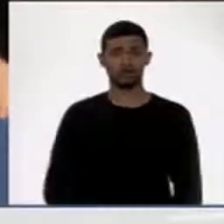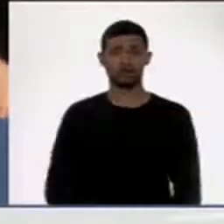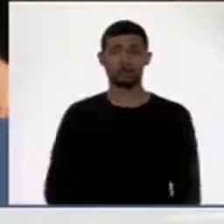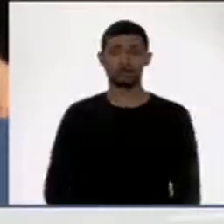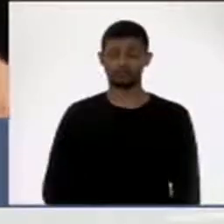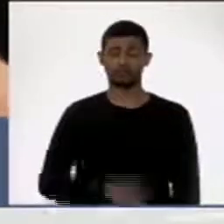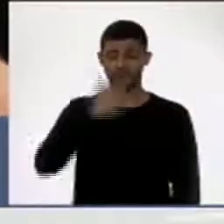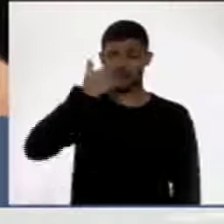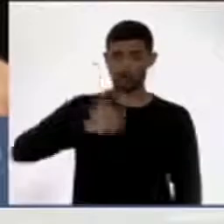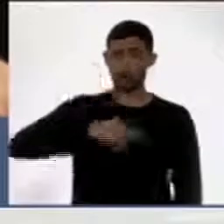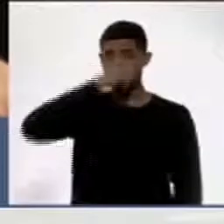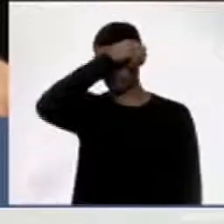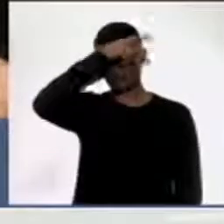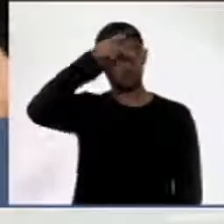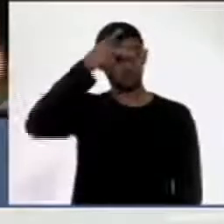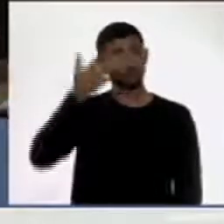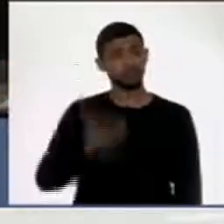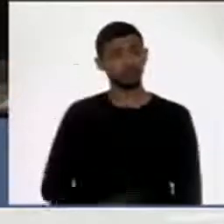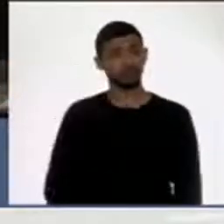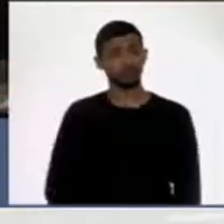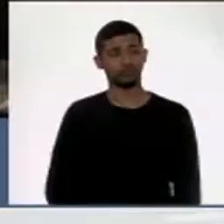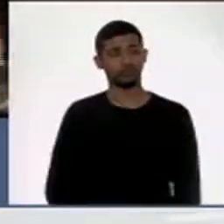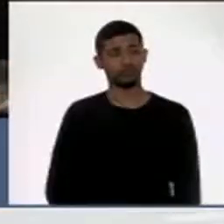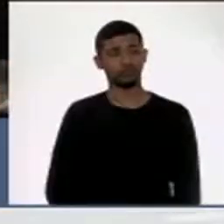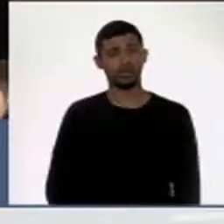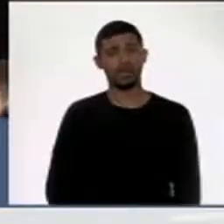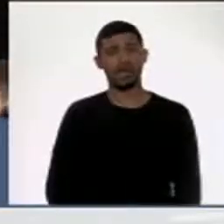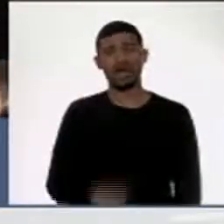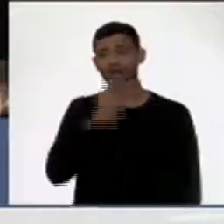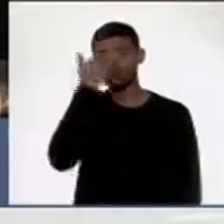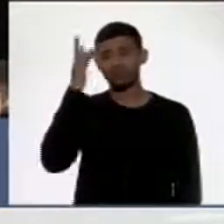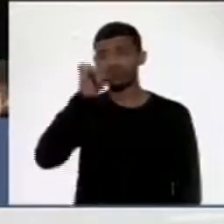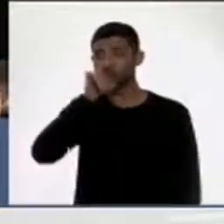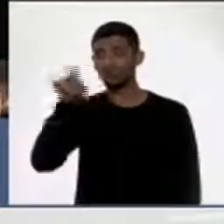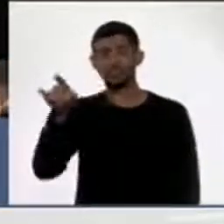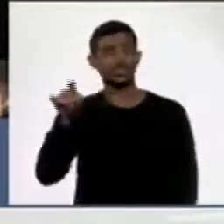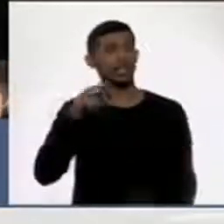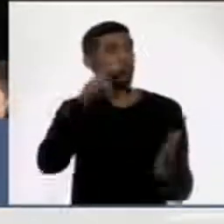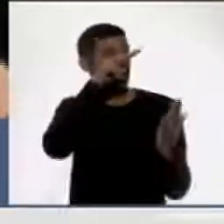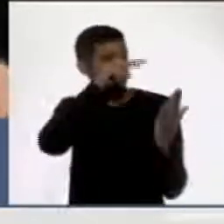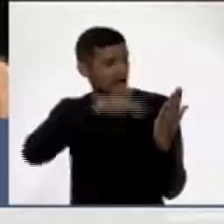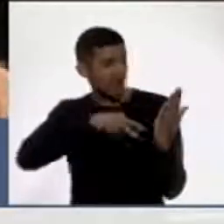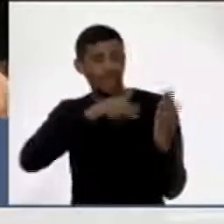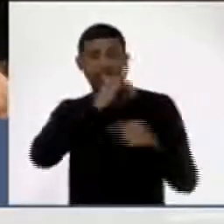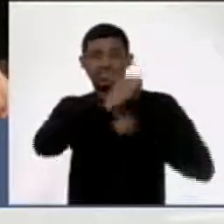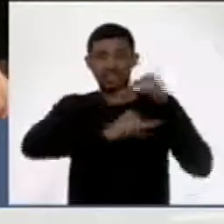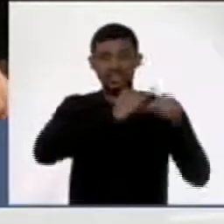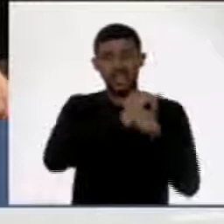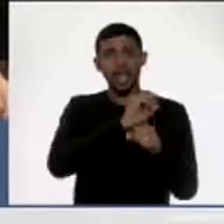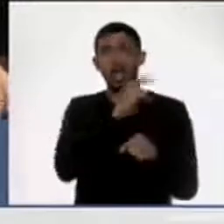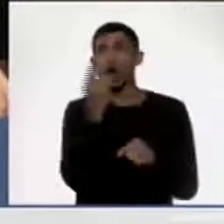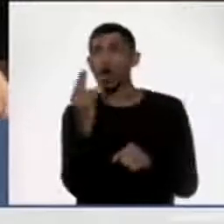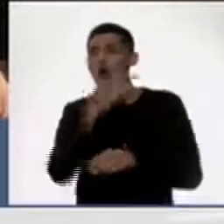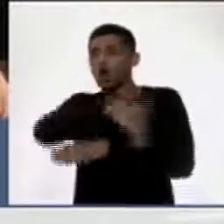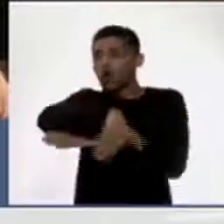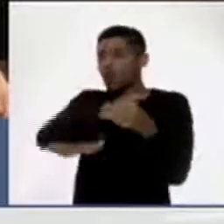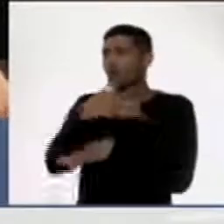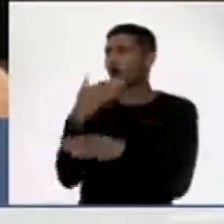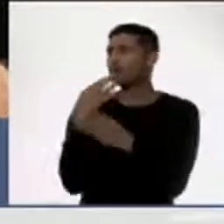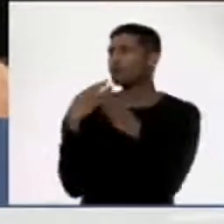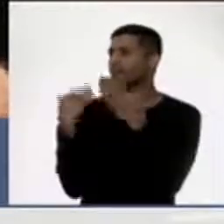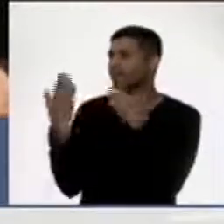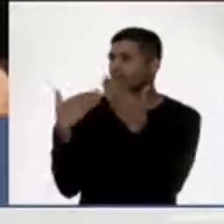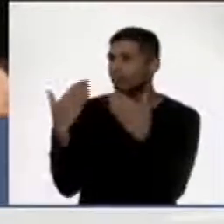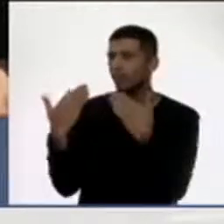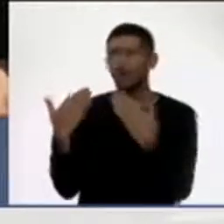figuras públicas vão ler na internet, ouvir nas ruas aquilo